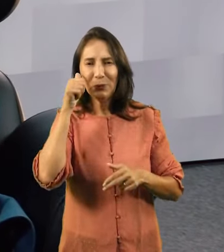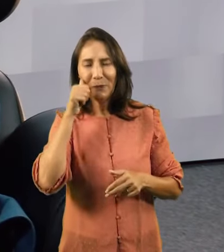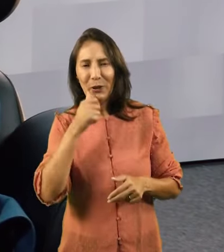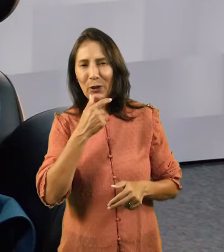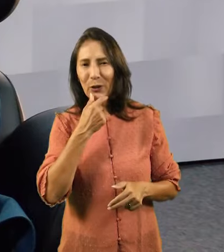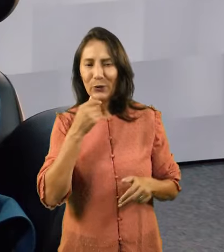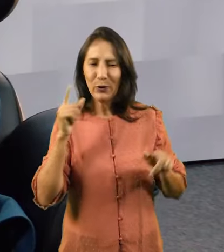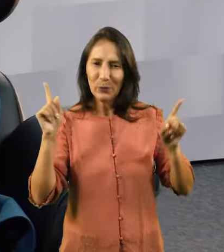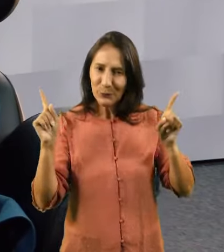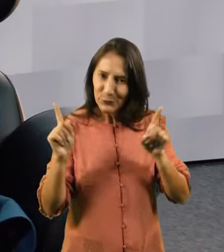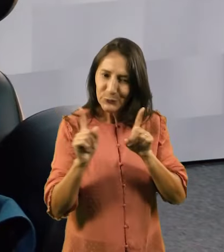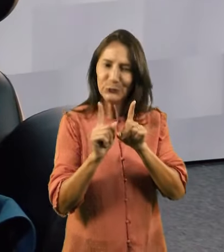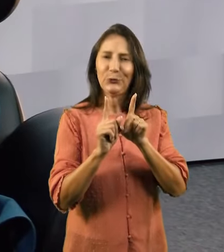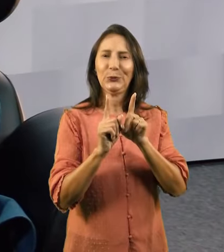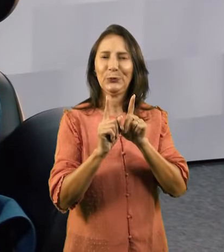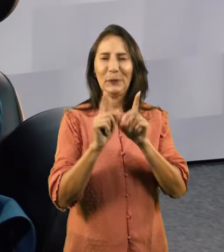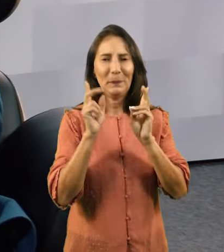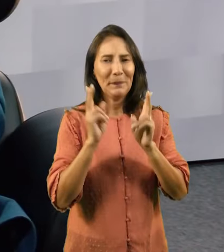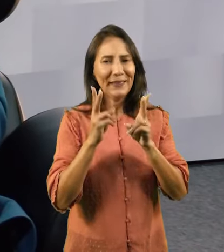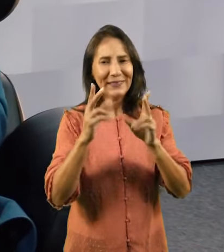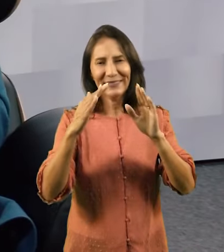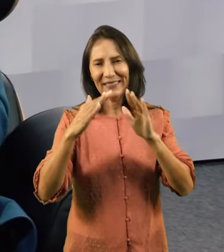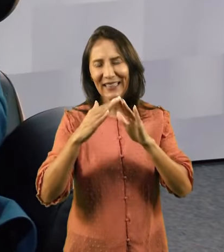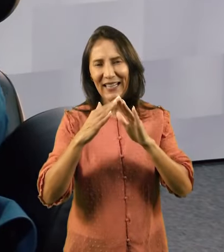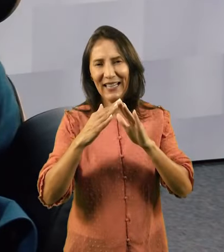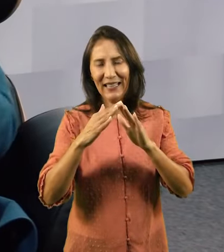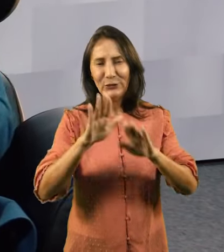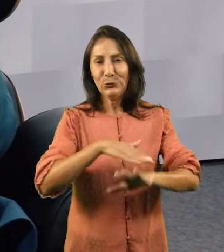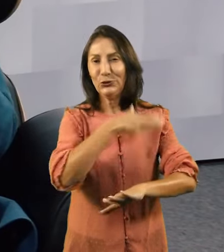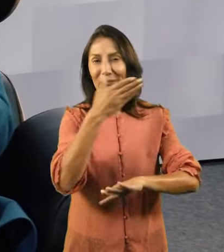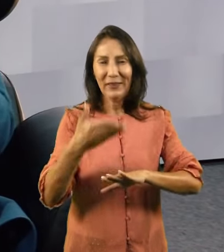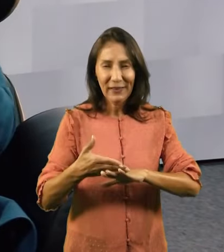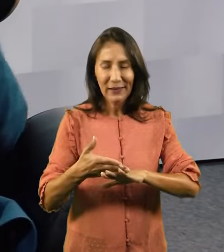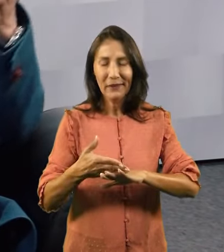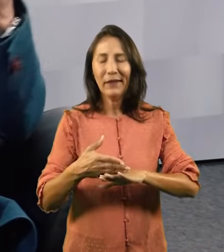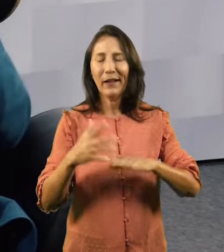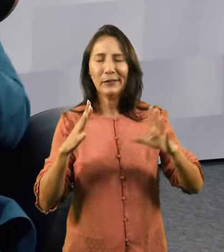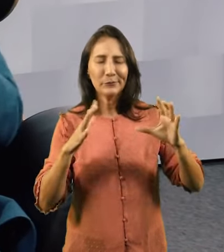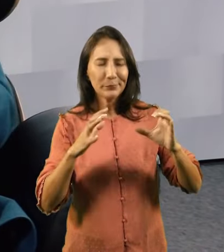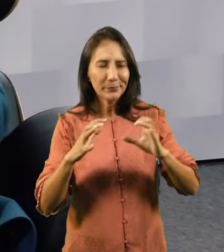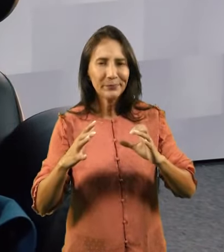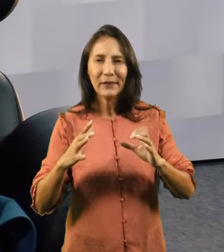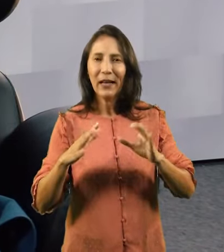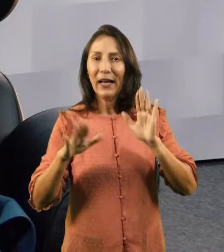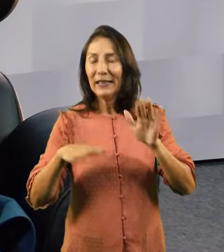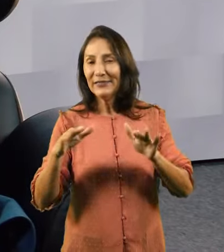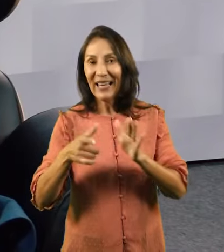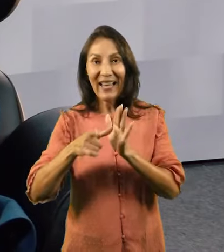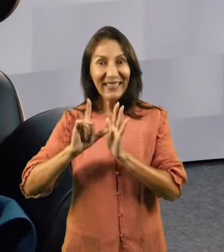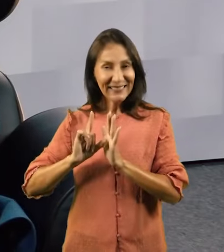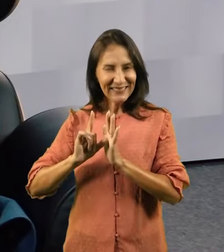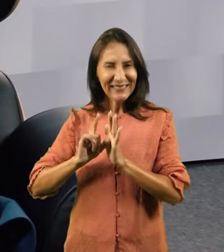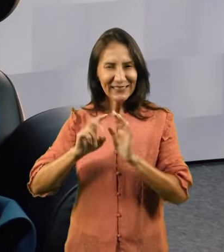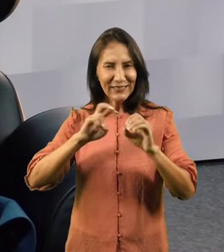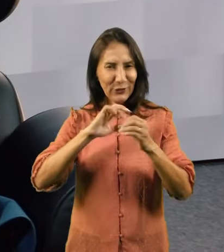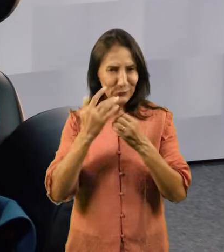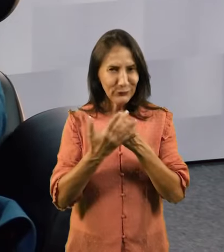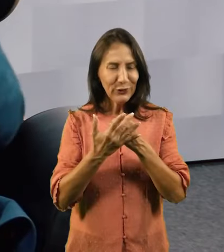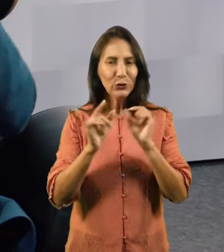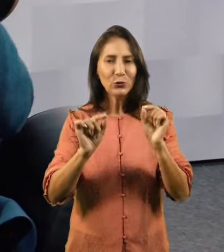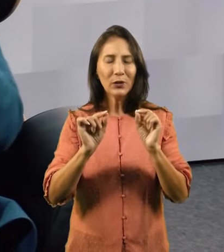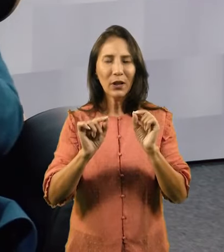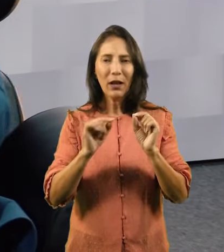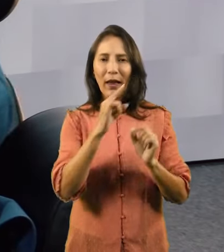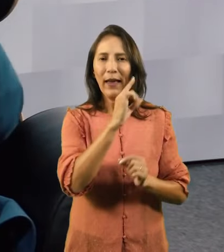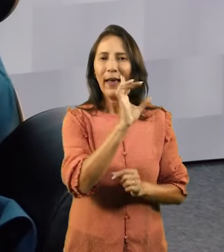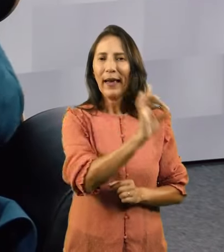espaço. Gente que saía para trabalhar, então evitava de brigar, encontravam à noite, agora passaram a ter